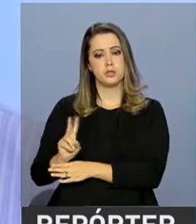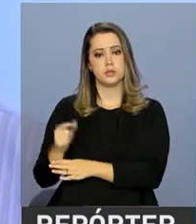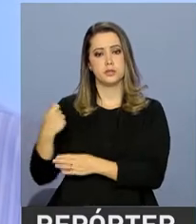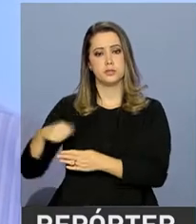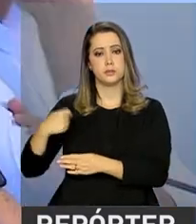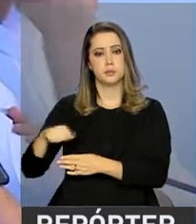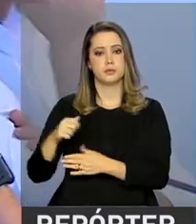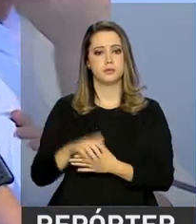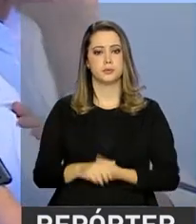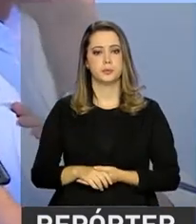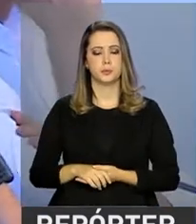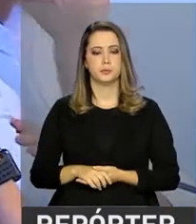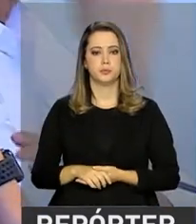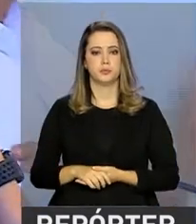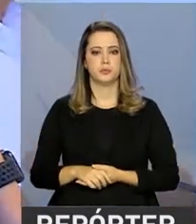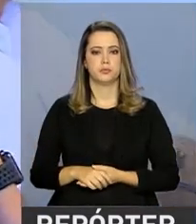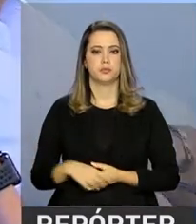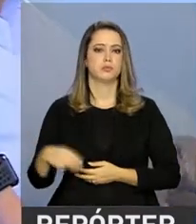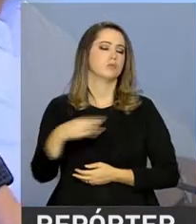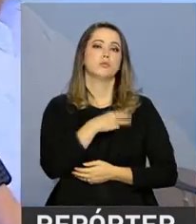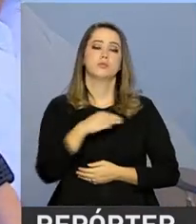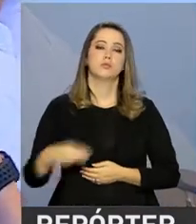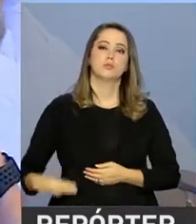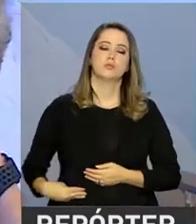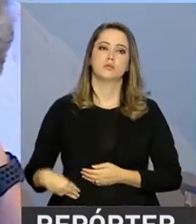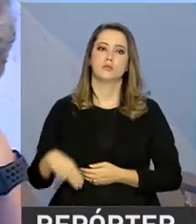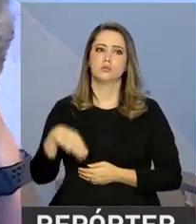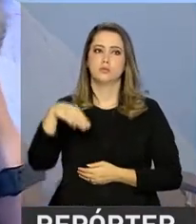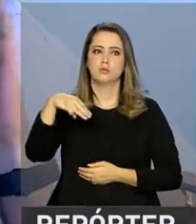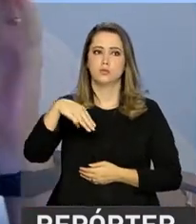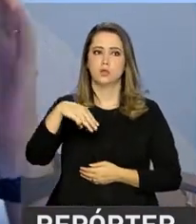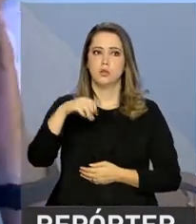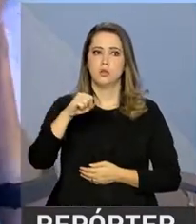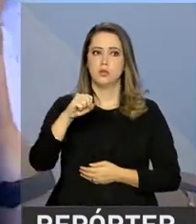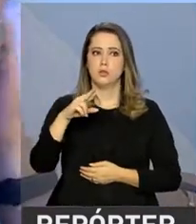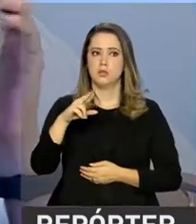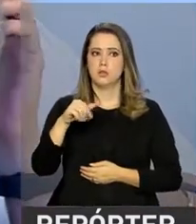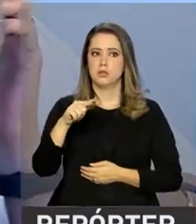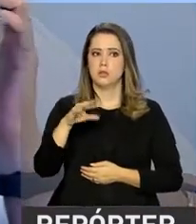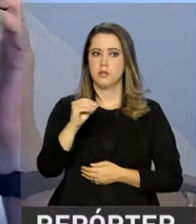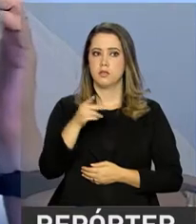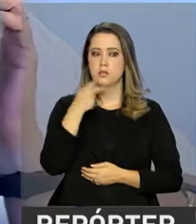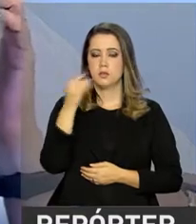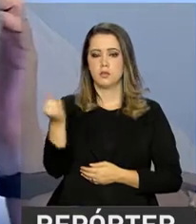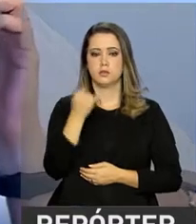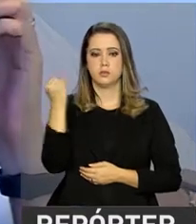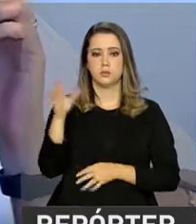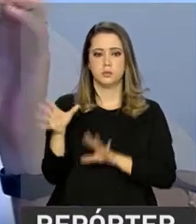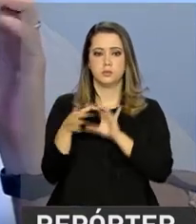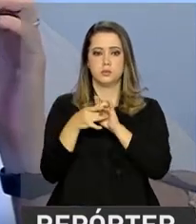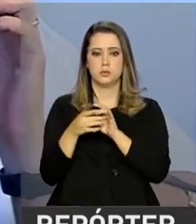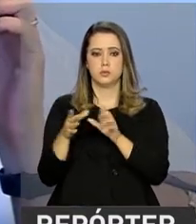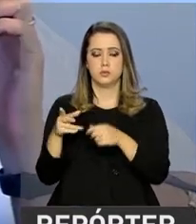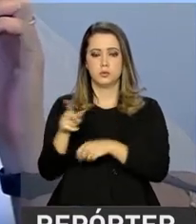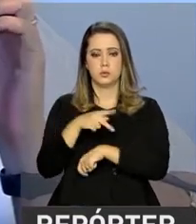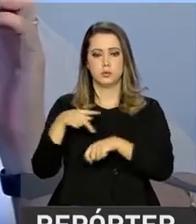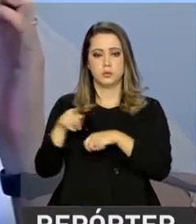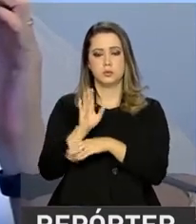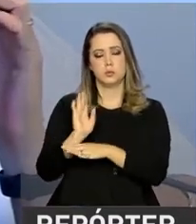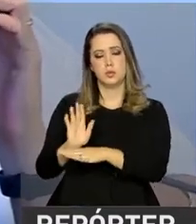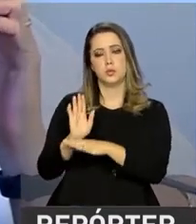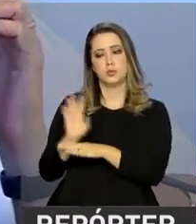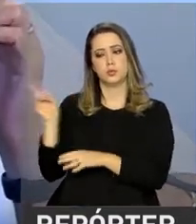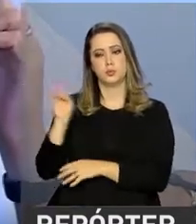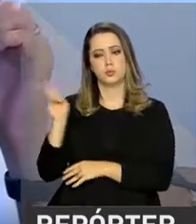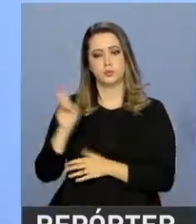desenvolvida o ministro do gabinete de segurança institucional 7 gol em ressalta a importância da parceria de outros países para ajudar os